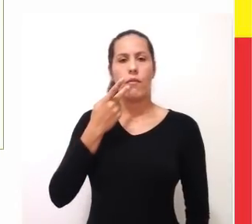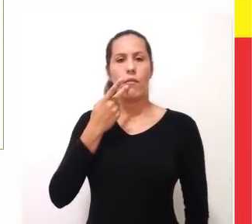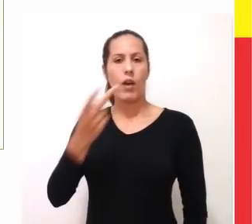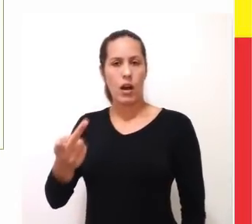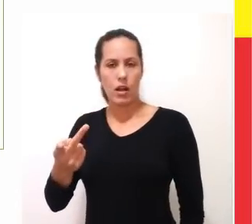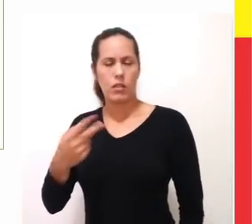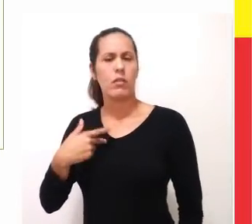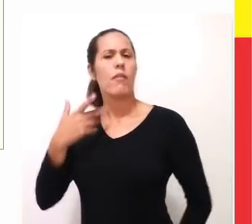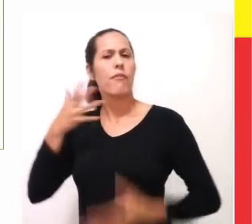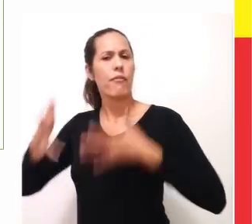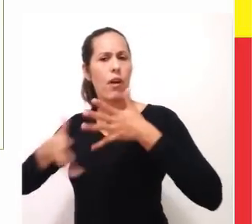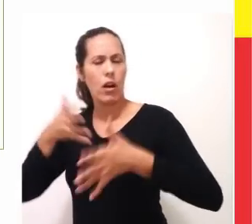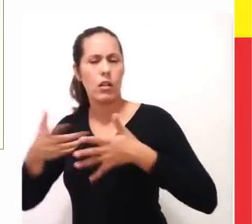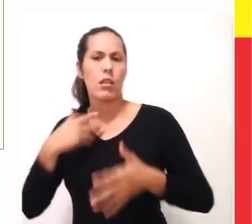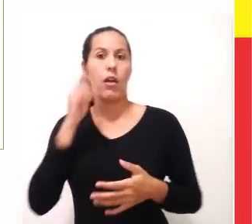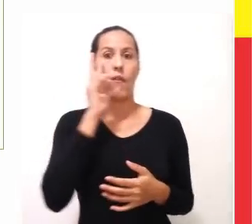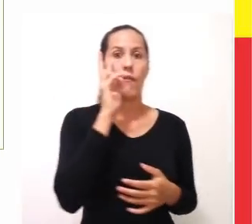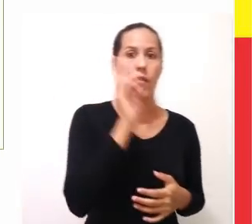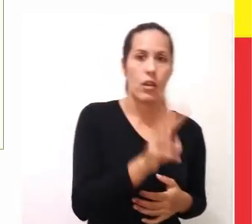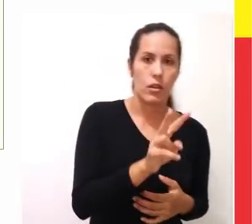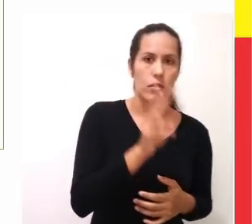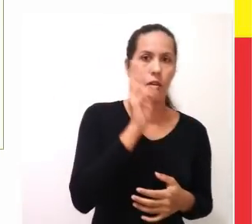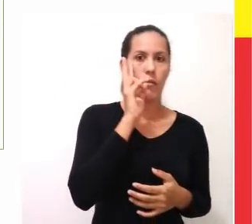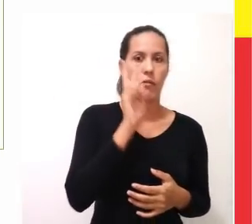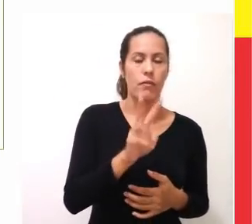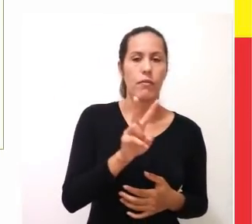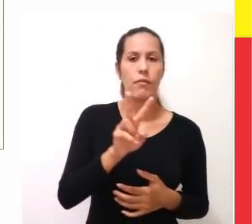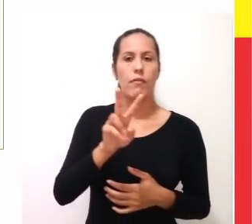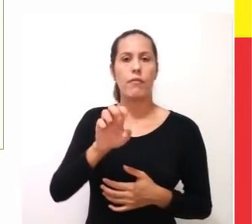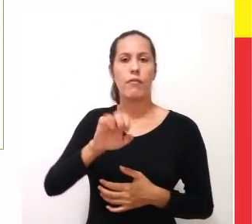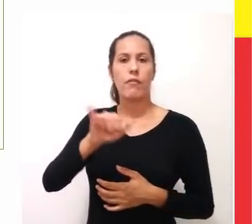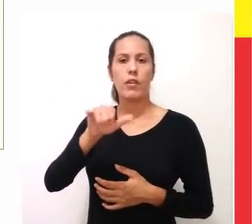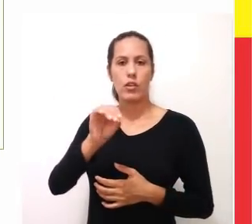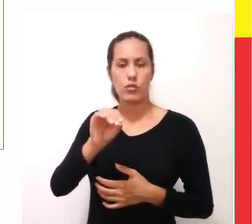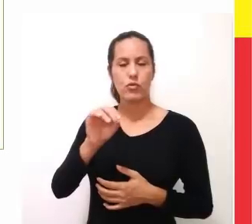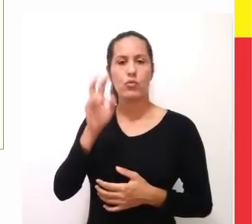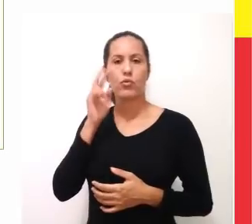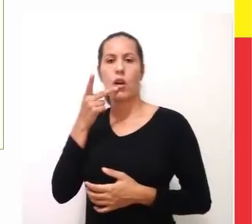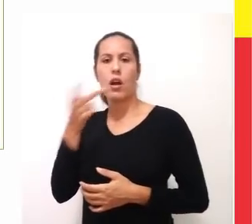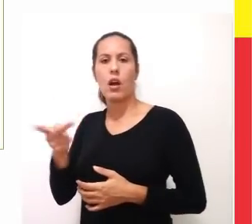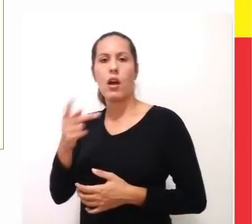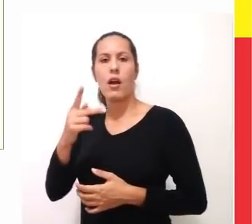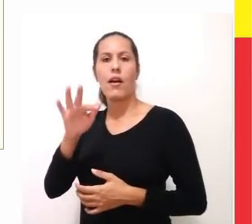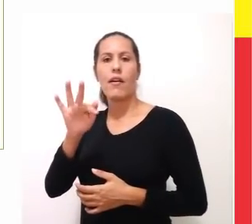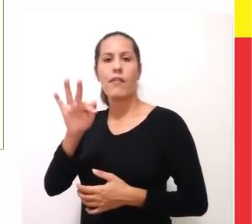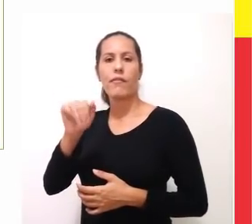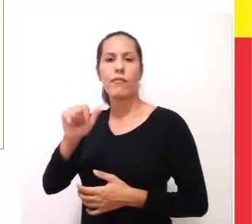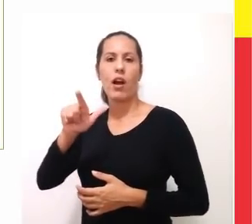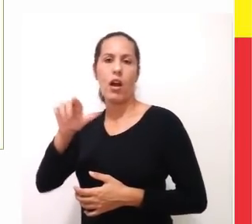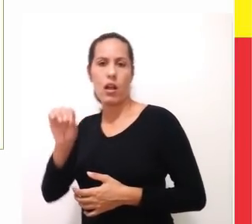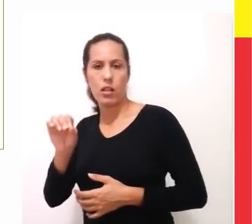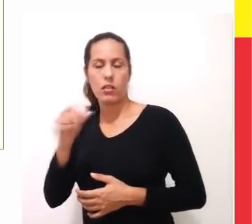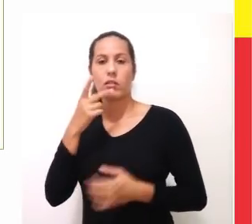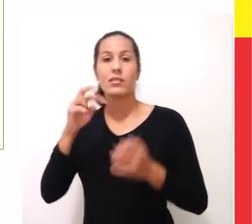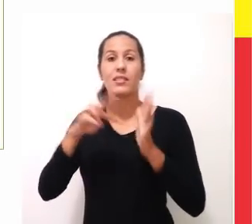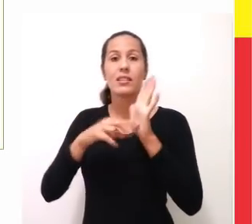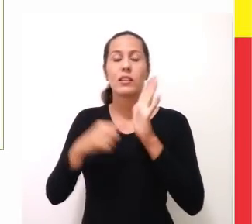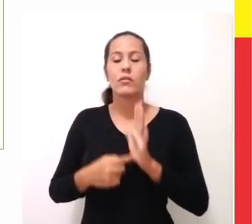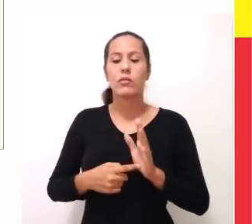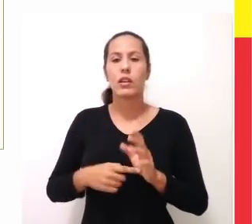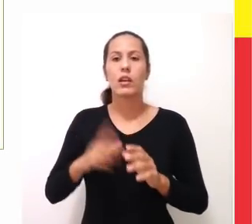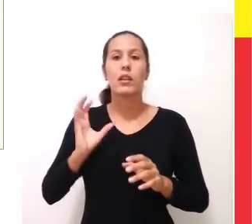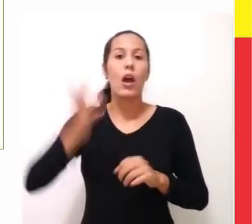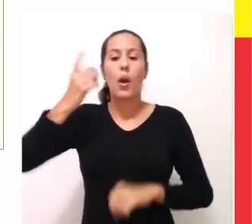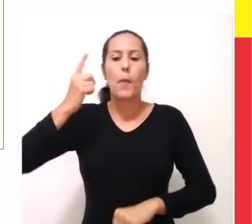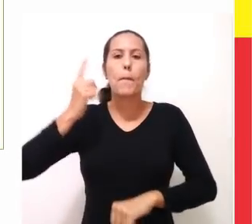vejo. Isso confere ao texto uma noção de atualidade, ou seja, de que os eventos estão